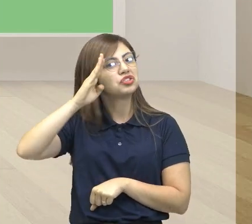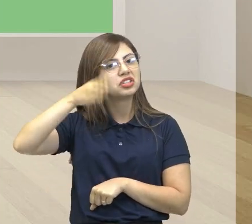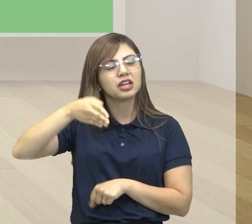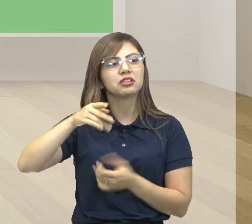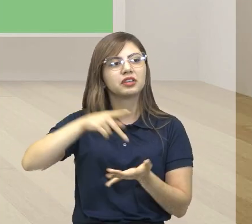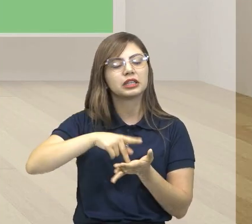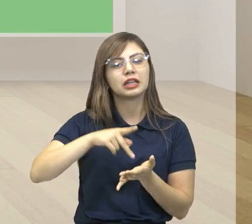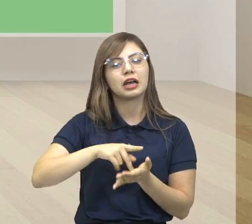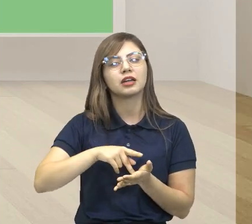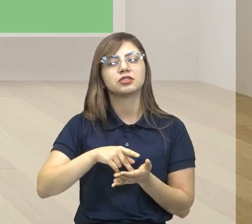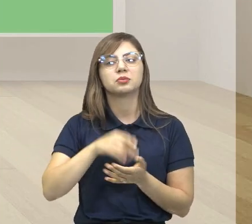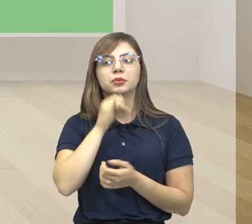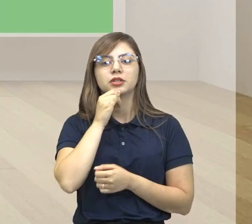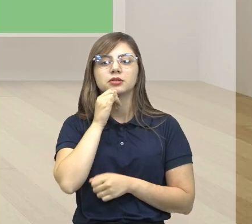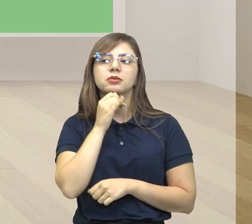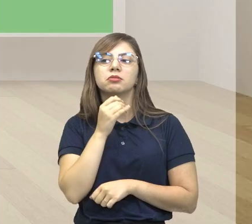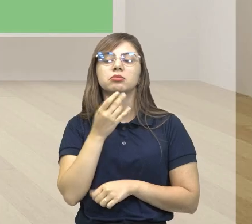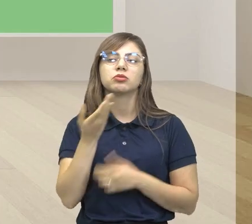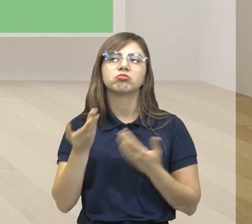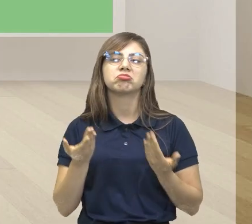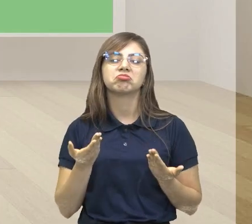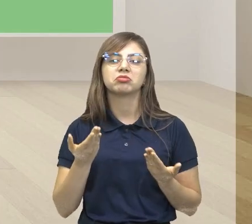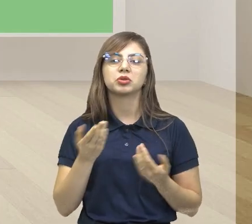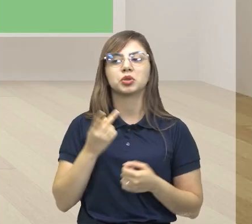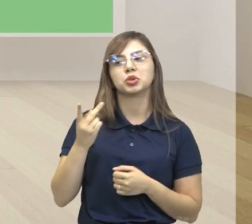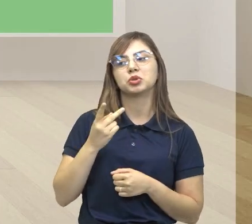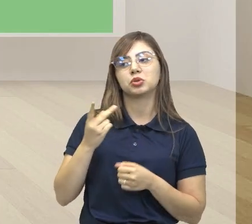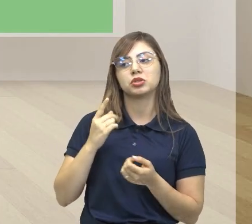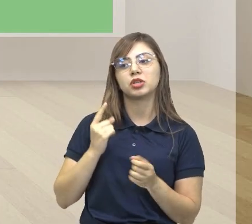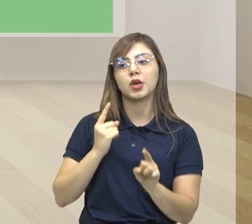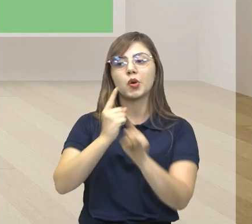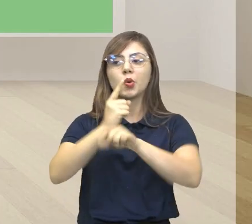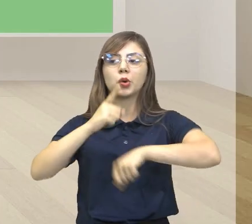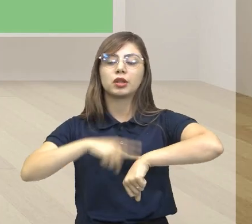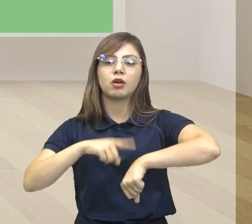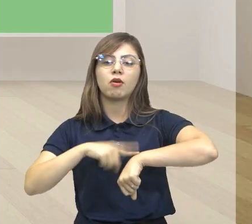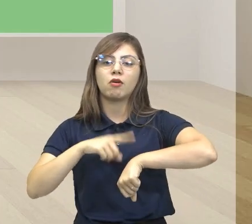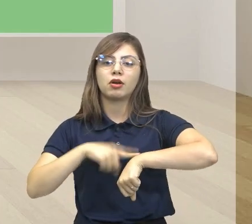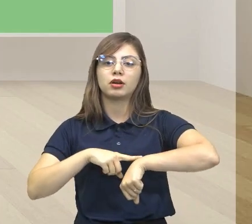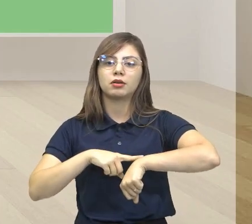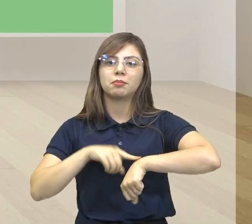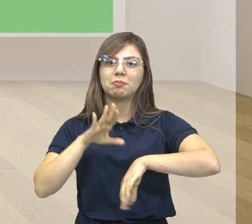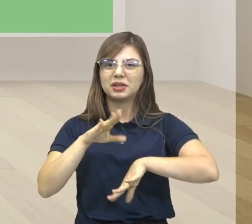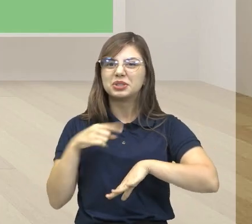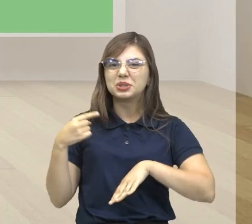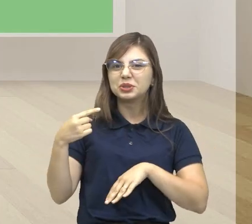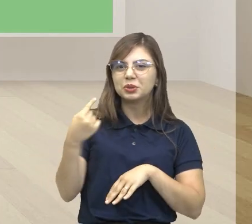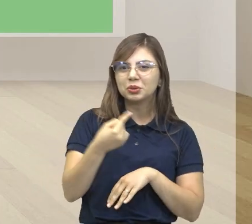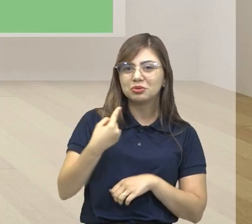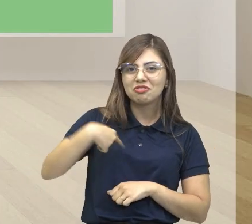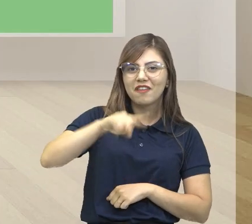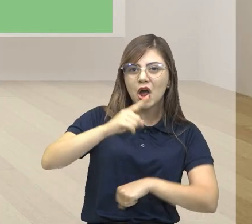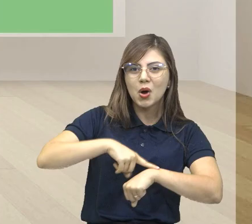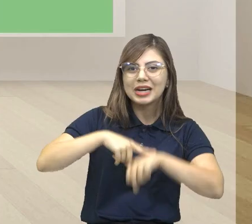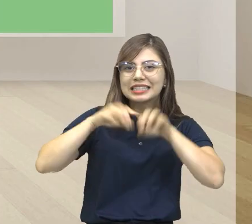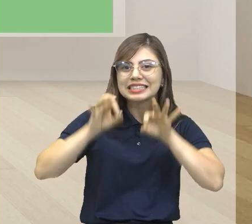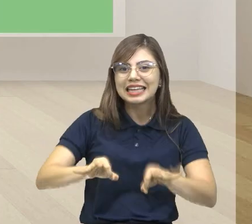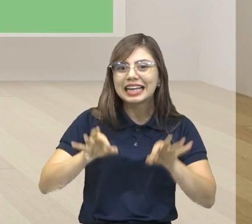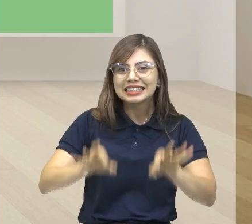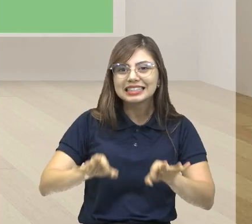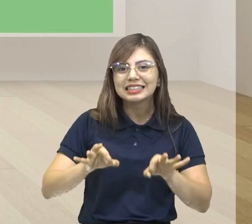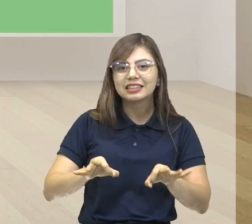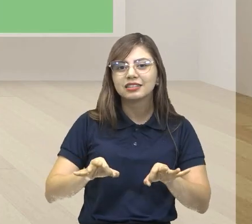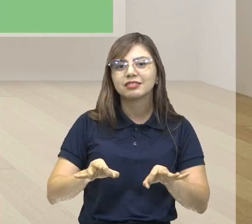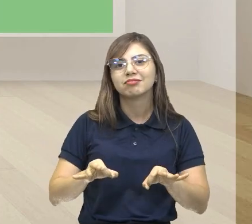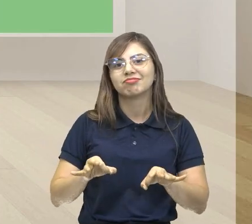dizer assim, a gente vai se encontrar em determinado horário. A gente não vai chegar naquele horário. Nós aqui, porque nós somos high